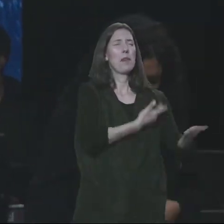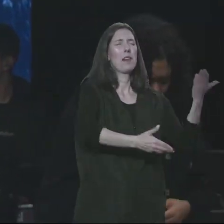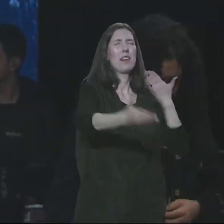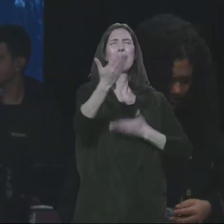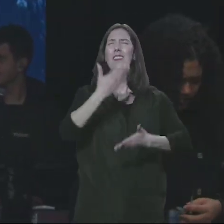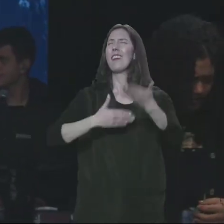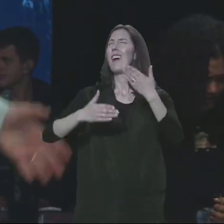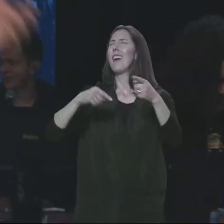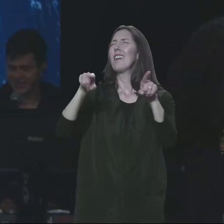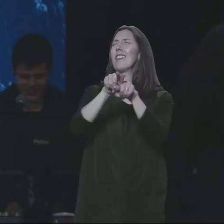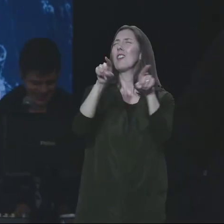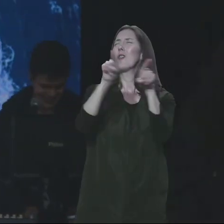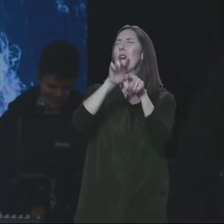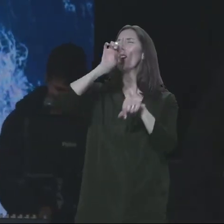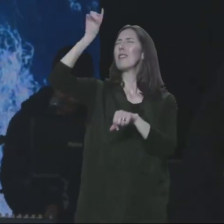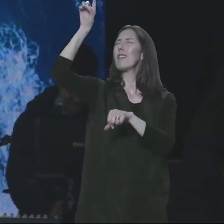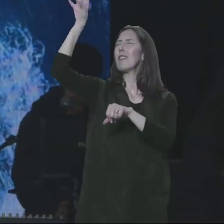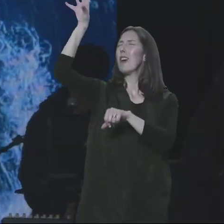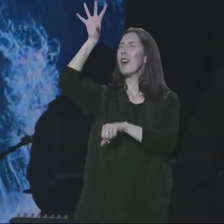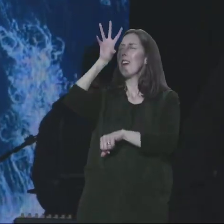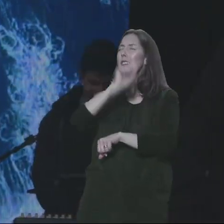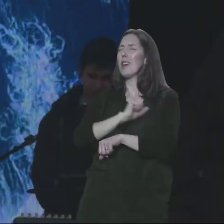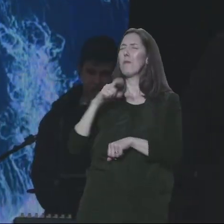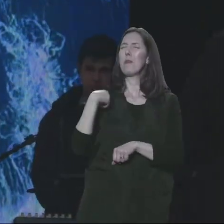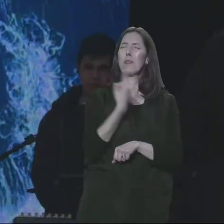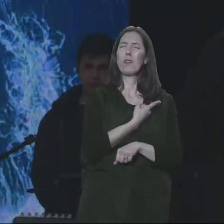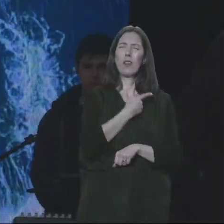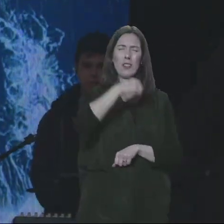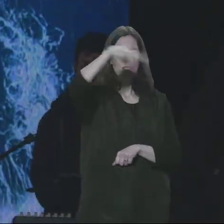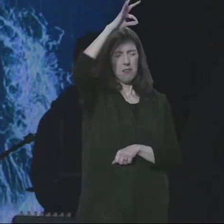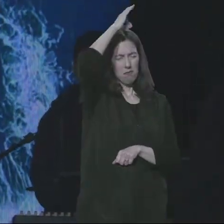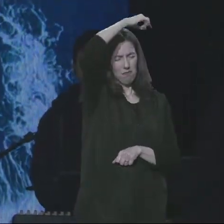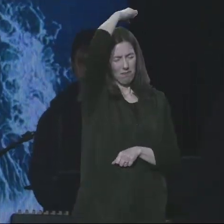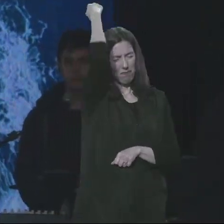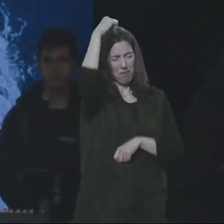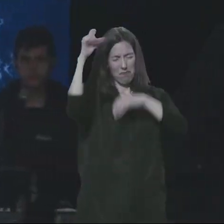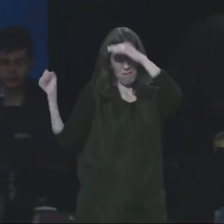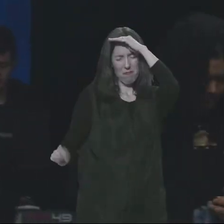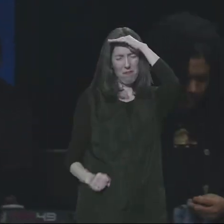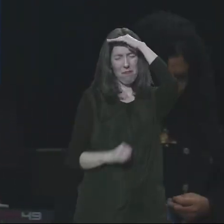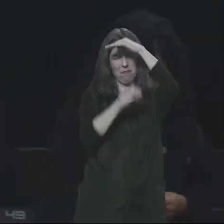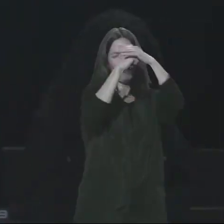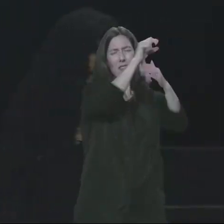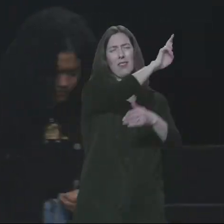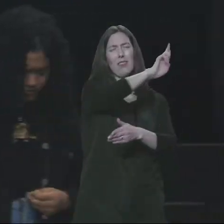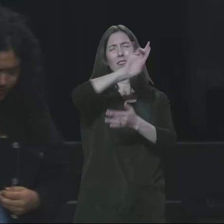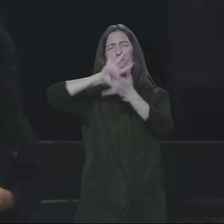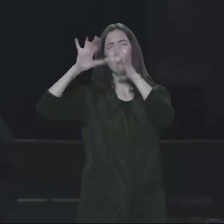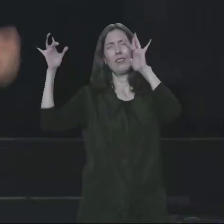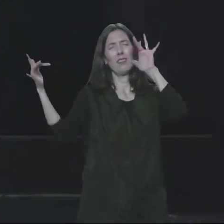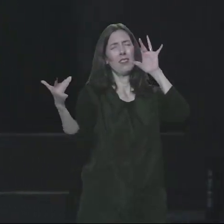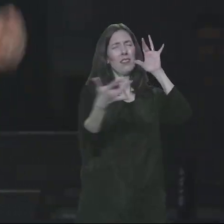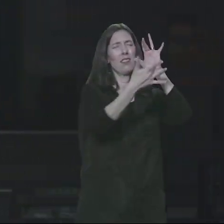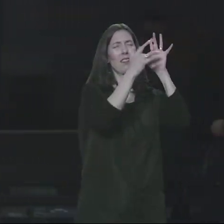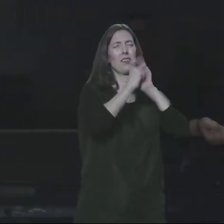nos ama, Deus. Nos enche do Seu Espírito essa noite, Deus, em nome de Jesus. Amém,